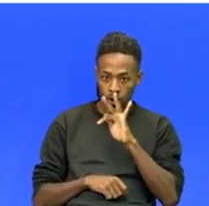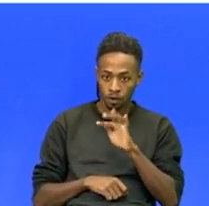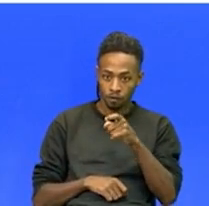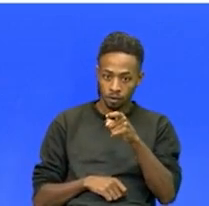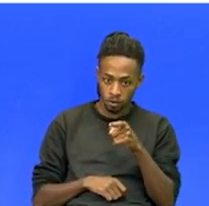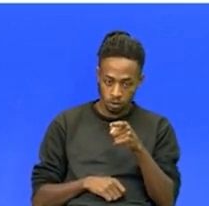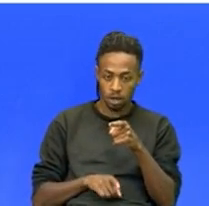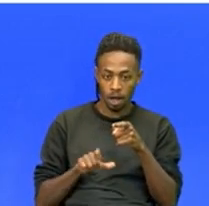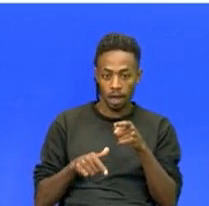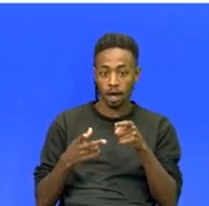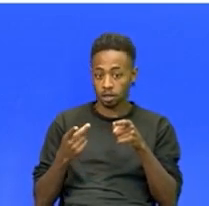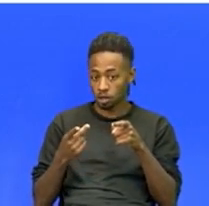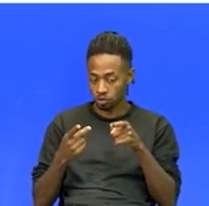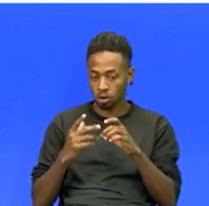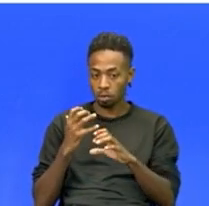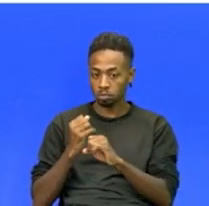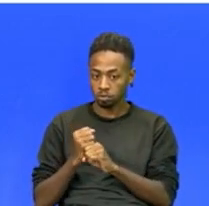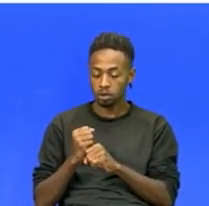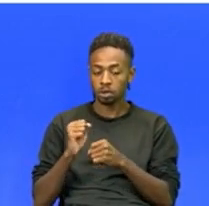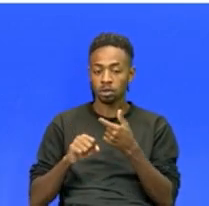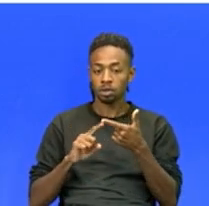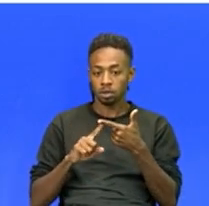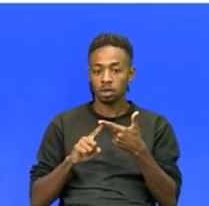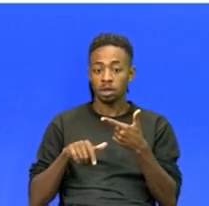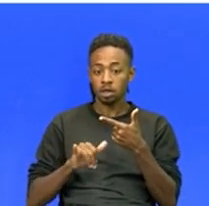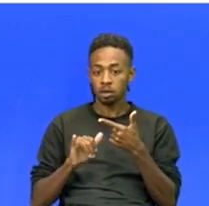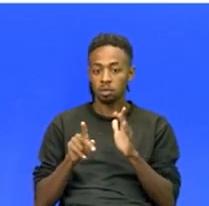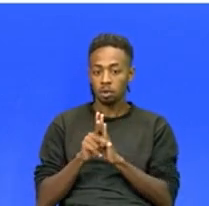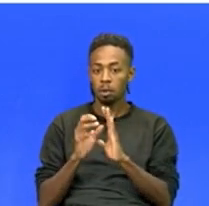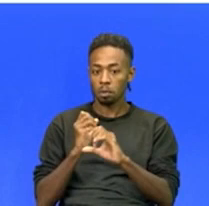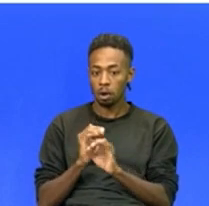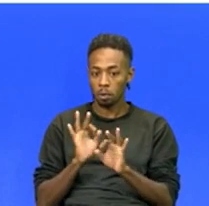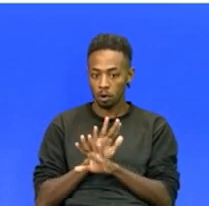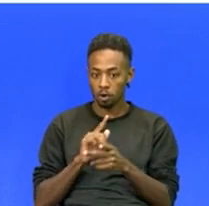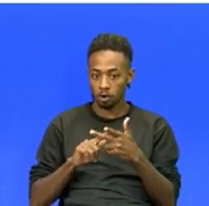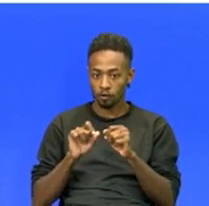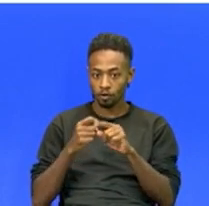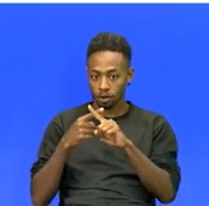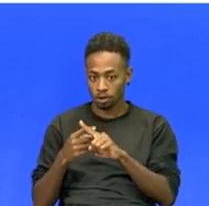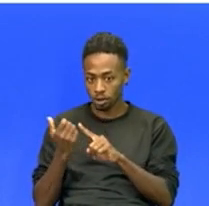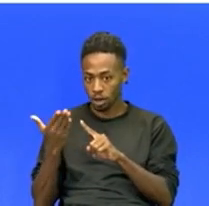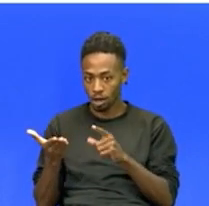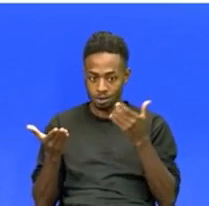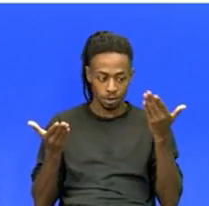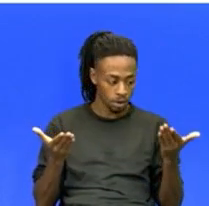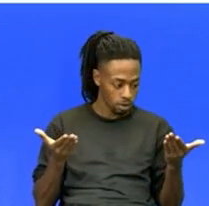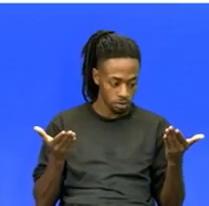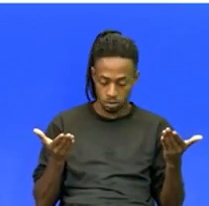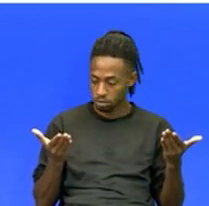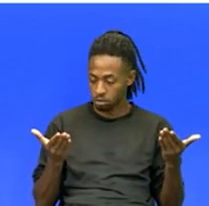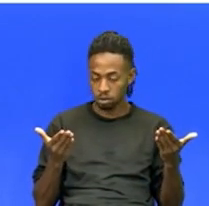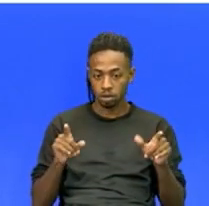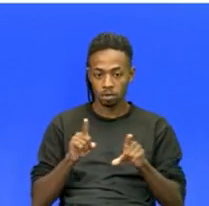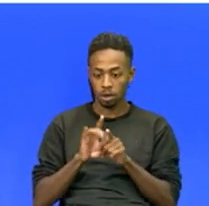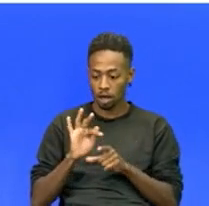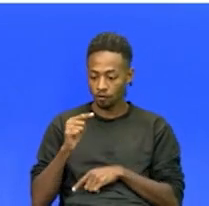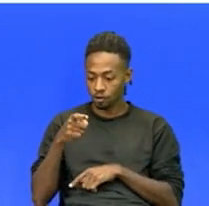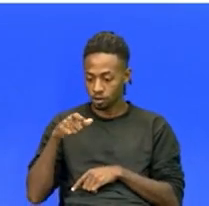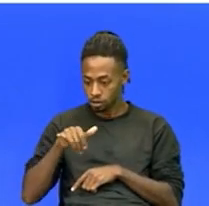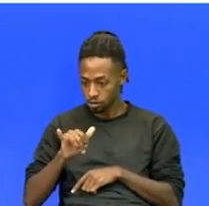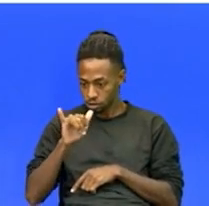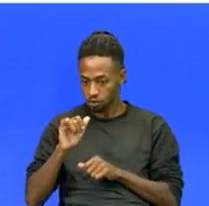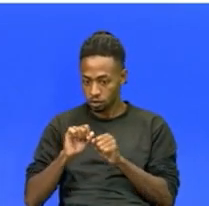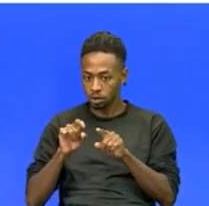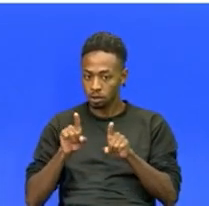de x a segunda aqui, derivada, aqui a segunda derivada de y, multiplicar essa por essa, e essa de f de xy, f